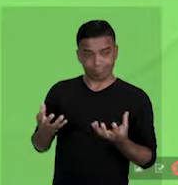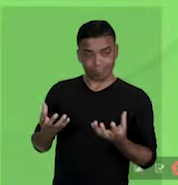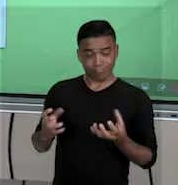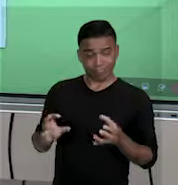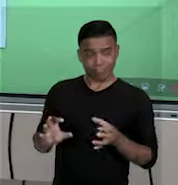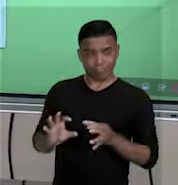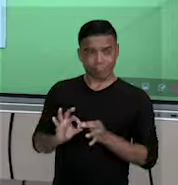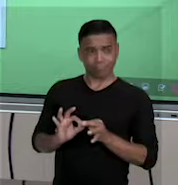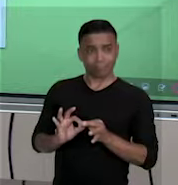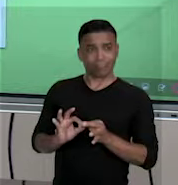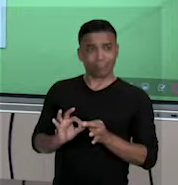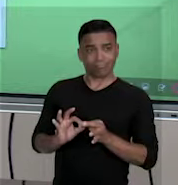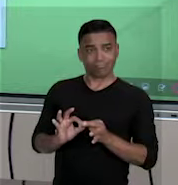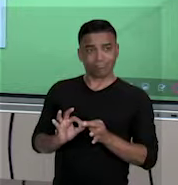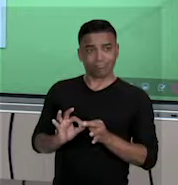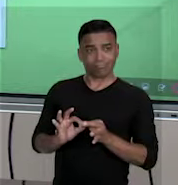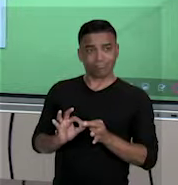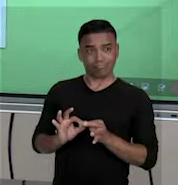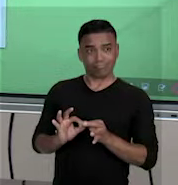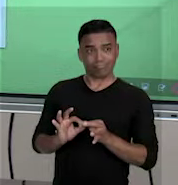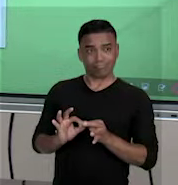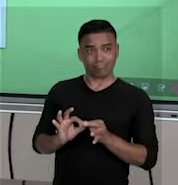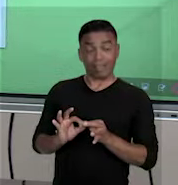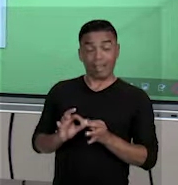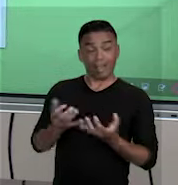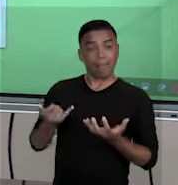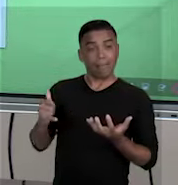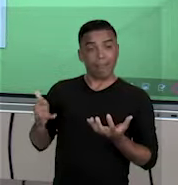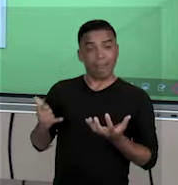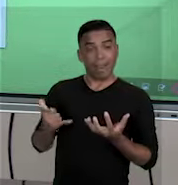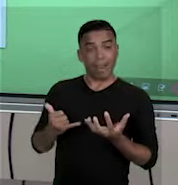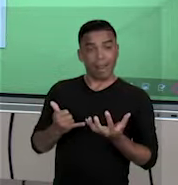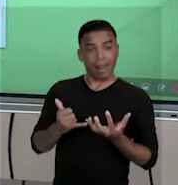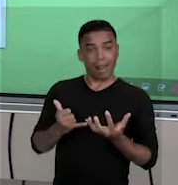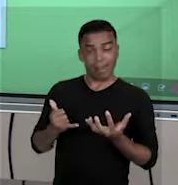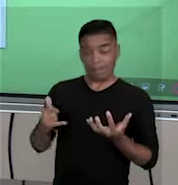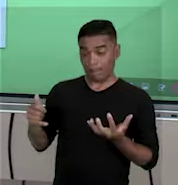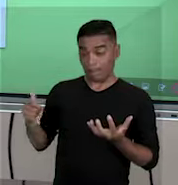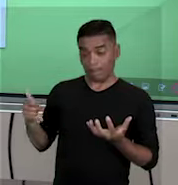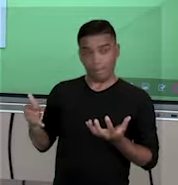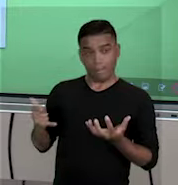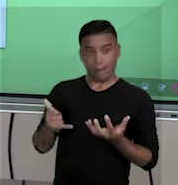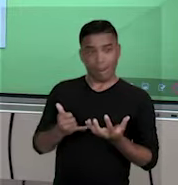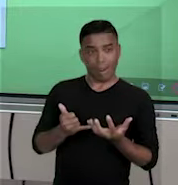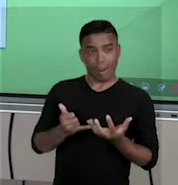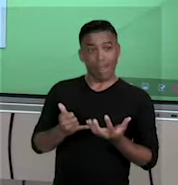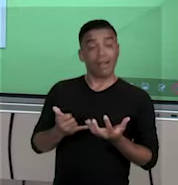ó, ele tá passando a corrente elétrica que passou por essa lâmpada, ele vai